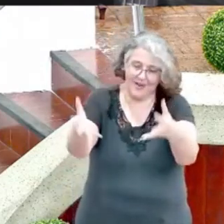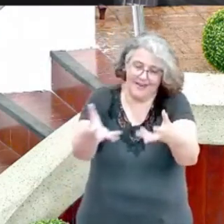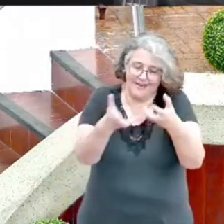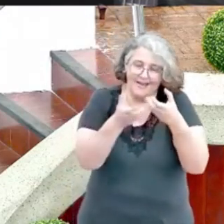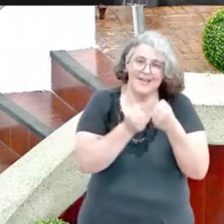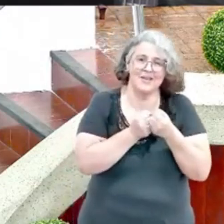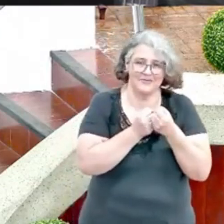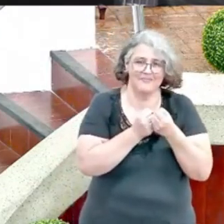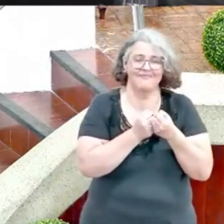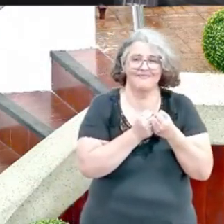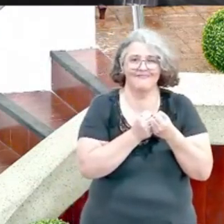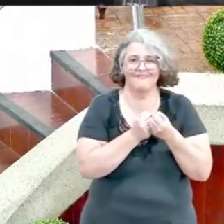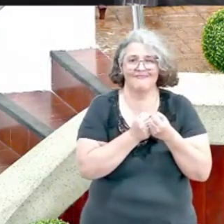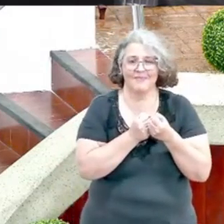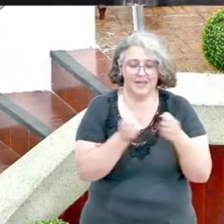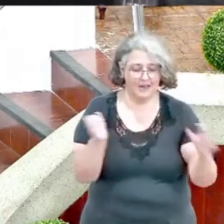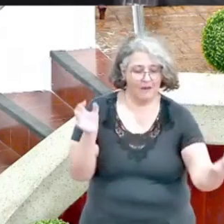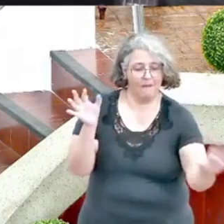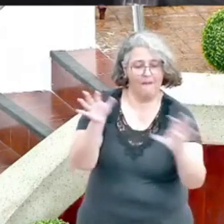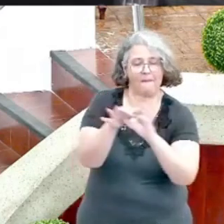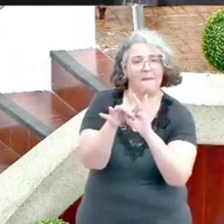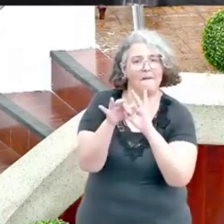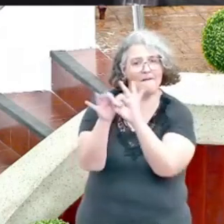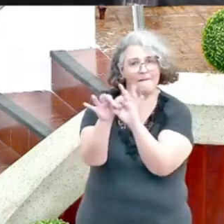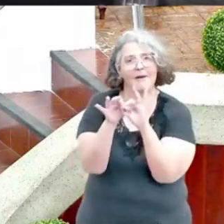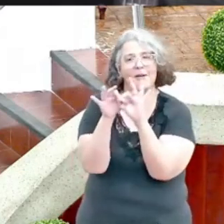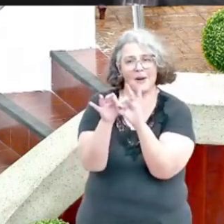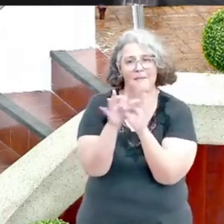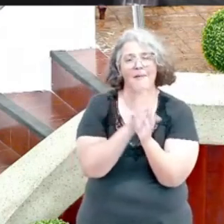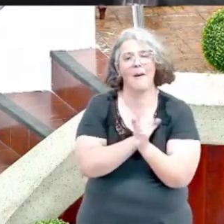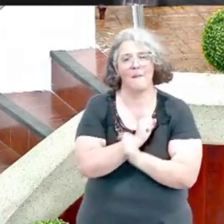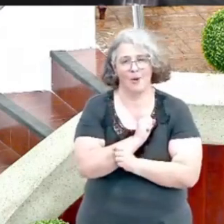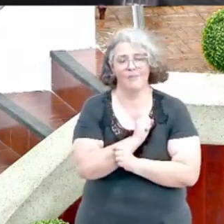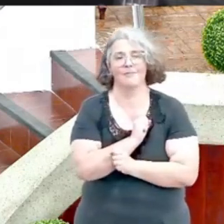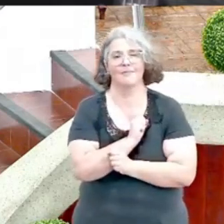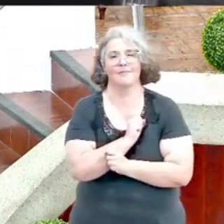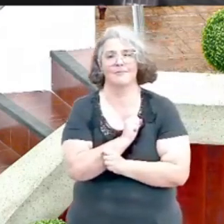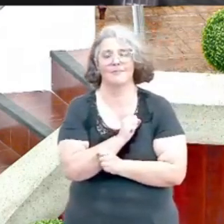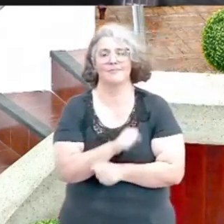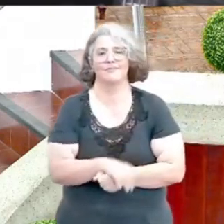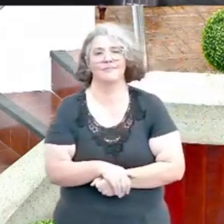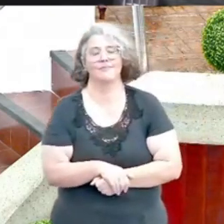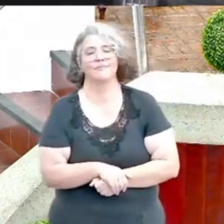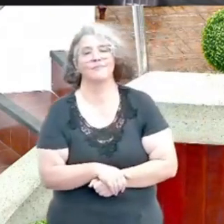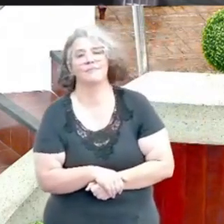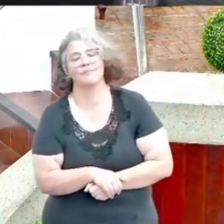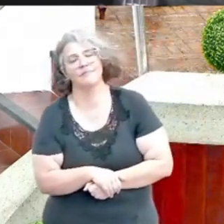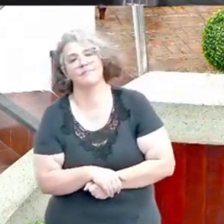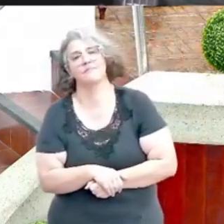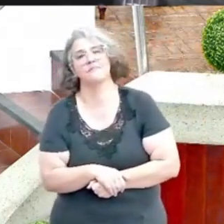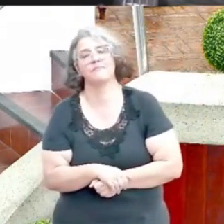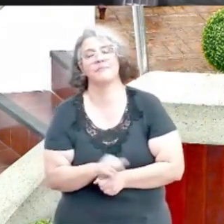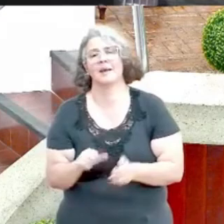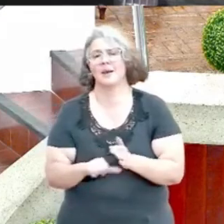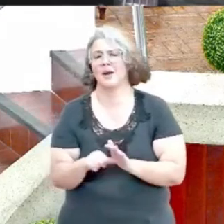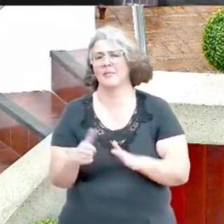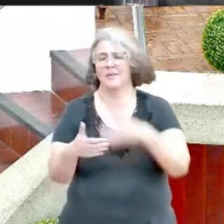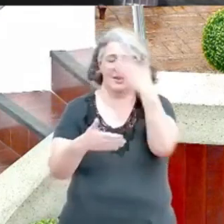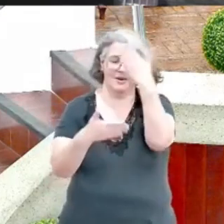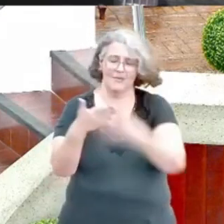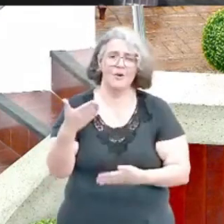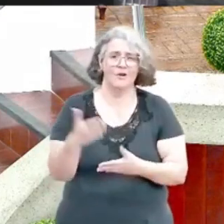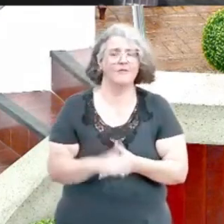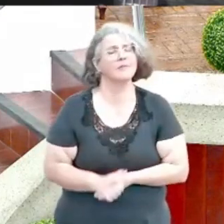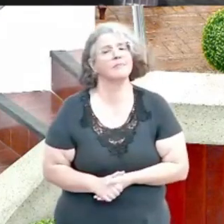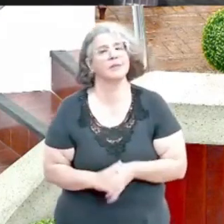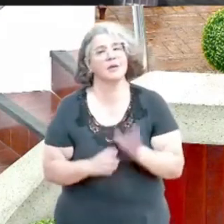profundamente vinculados pelo amor. A primeira forma de demonstrar esse vínculo